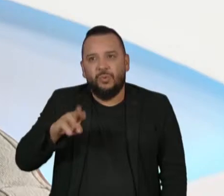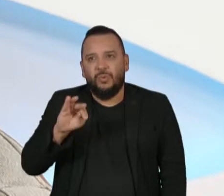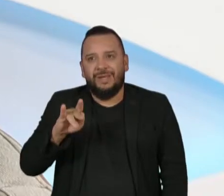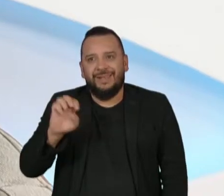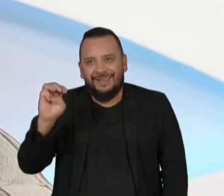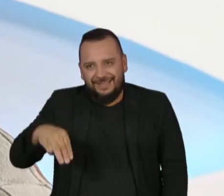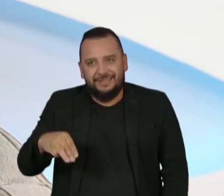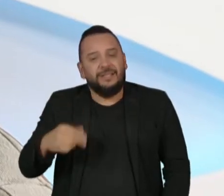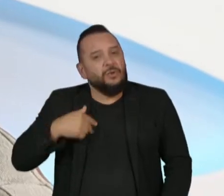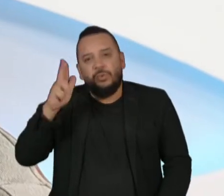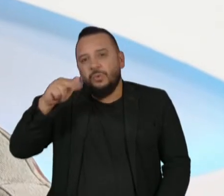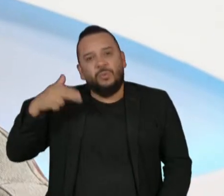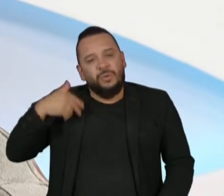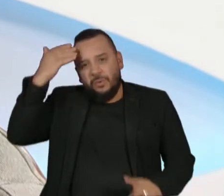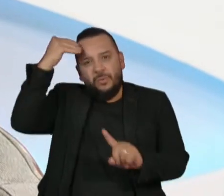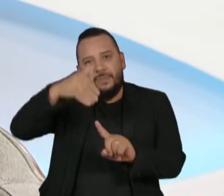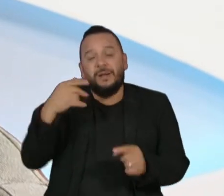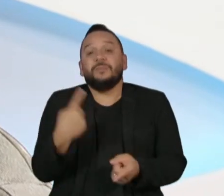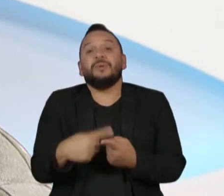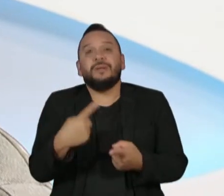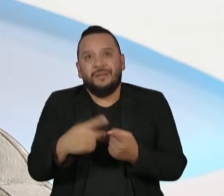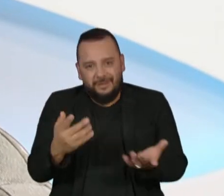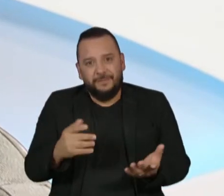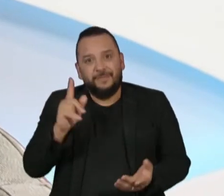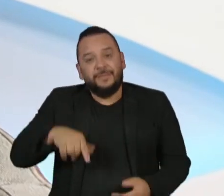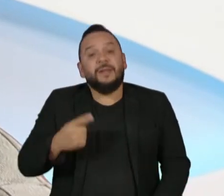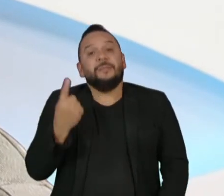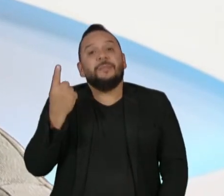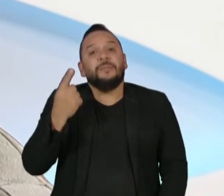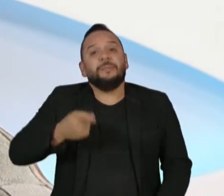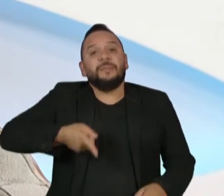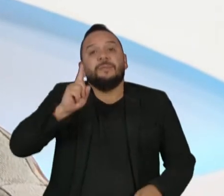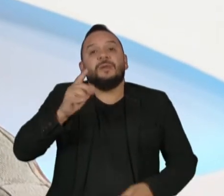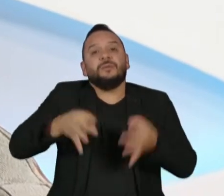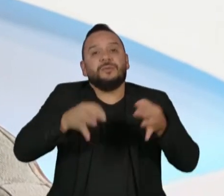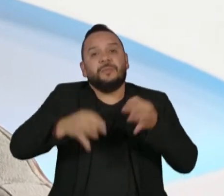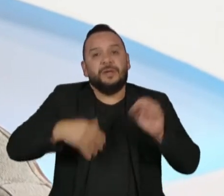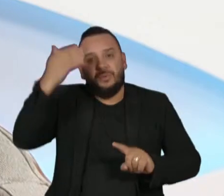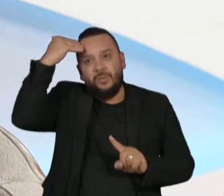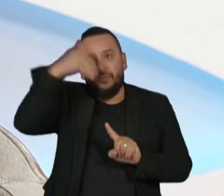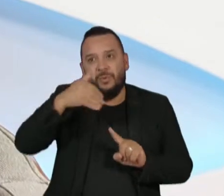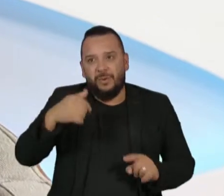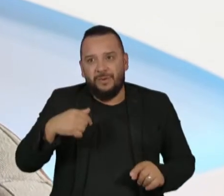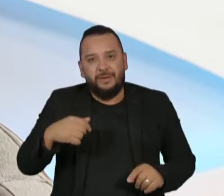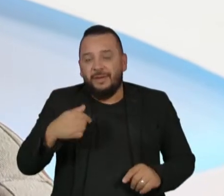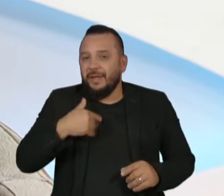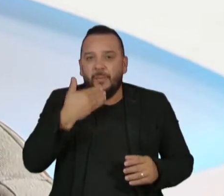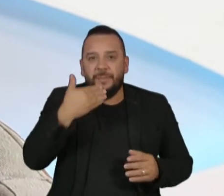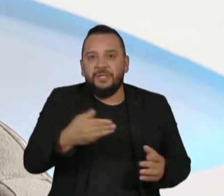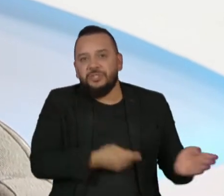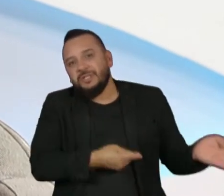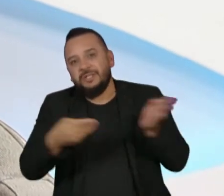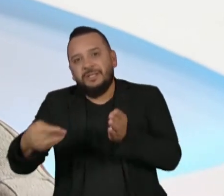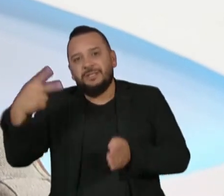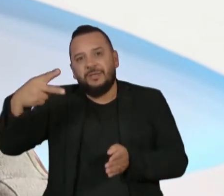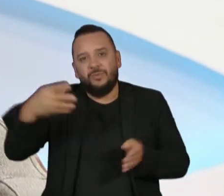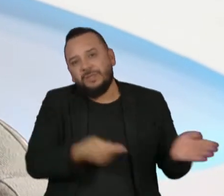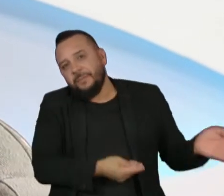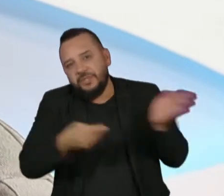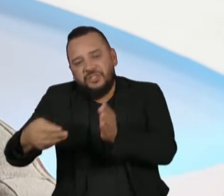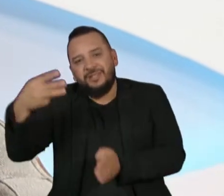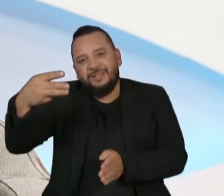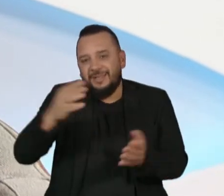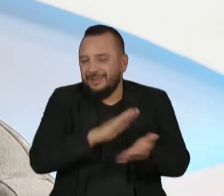eu nunca ia ser condenado nisso aí. Sabe por quê? Porque a condenação foi na primeira instância. A gente não chegou aí para o trânsito em